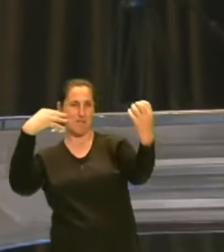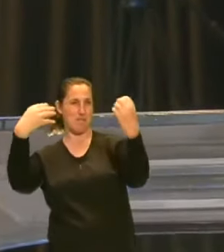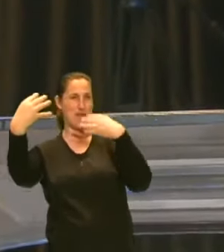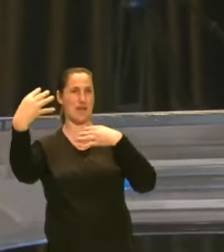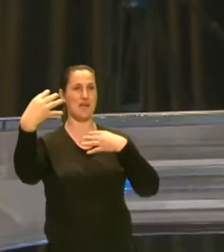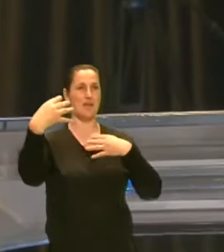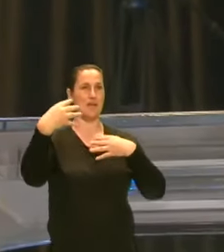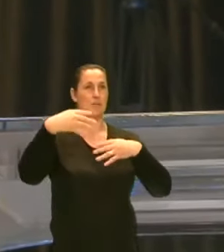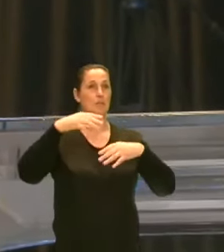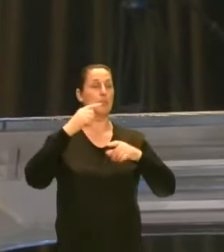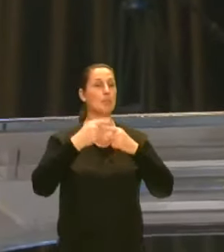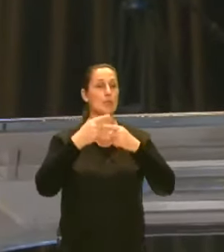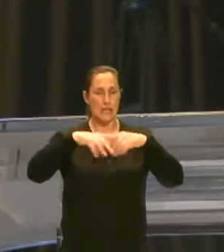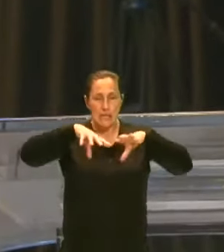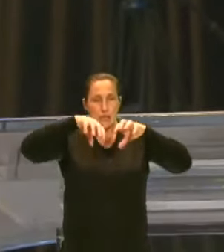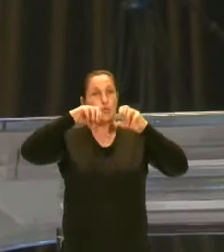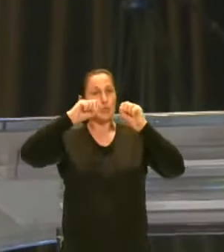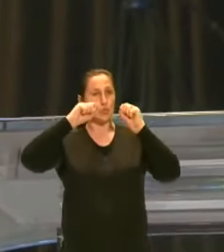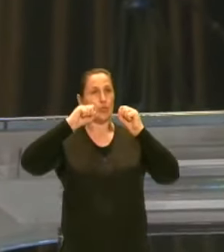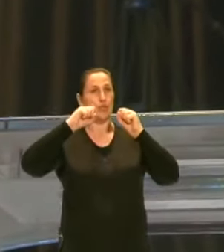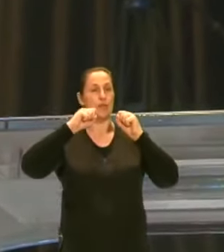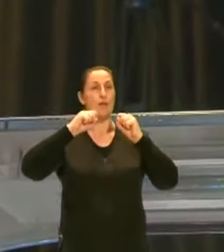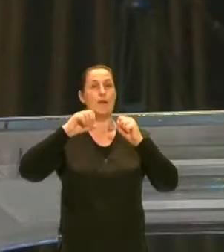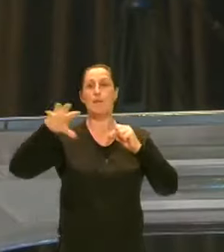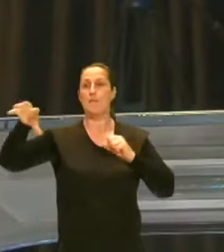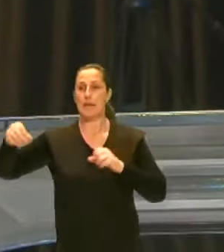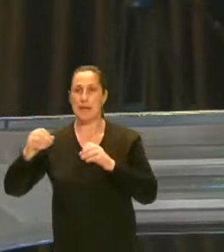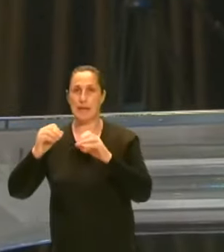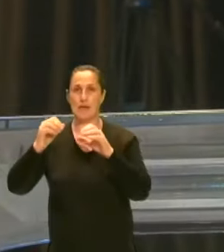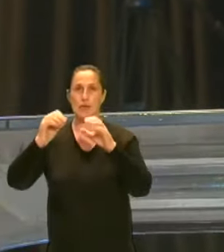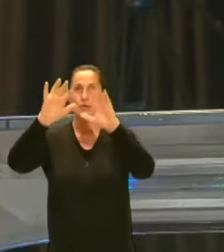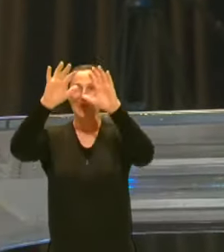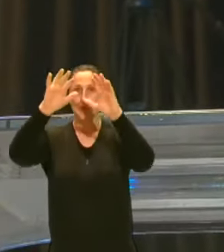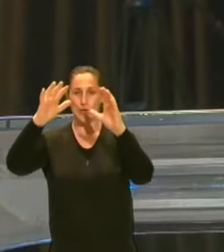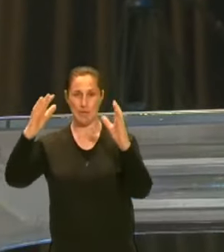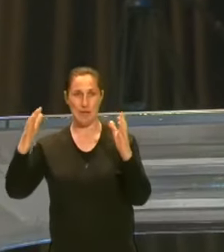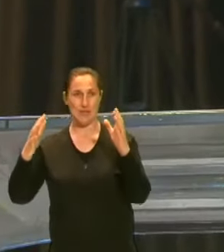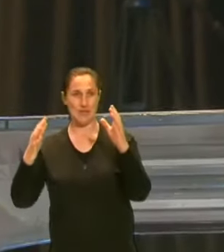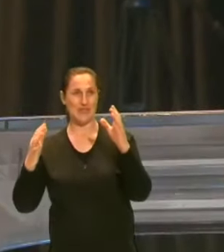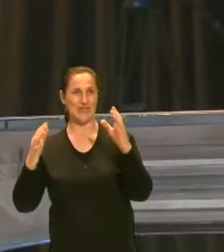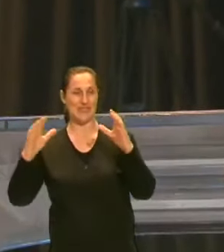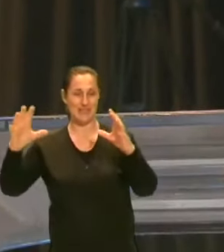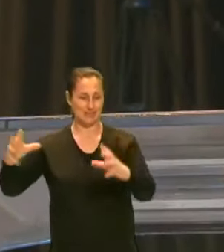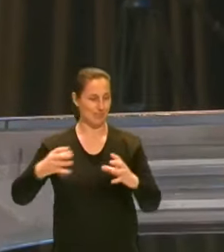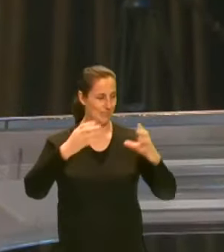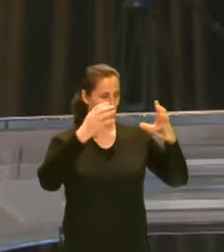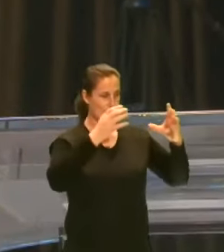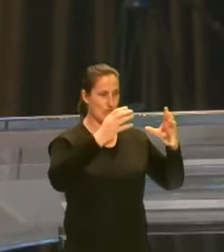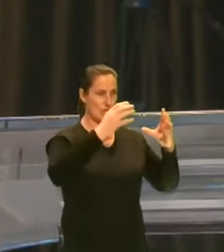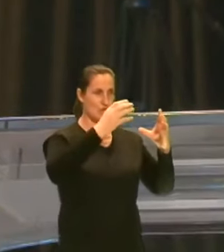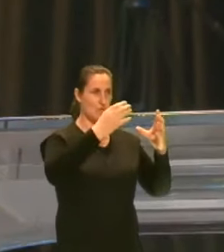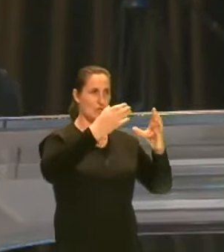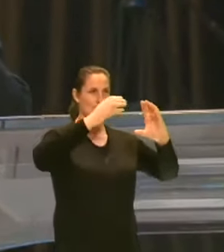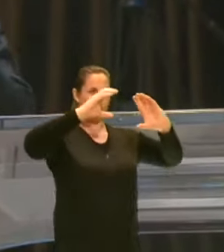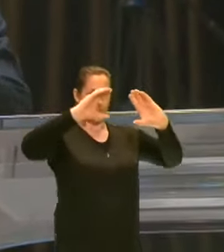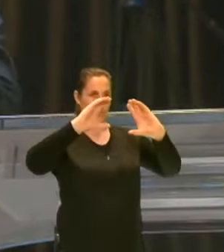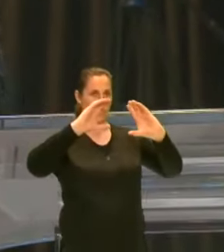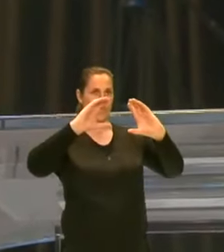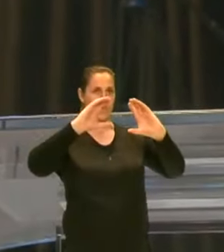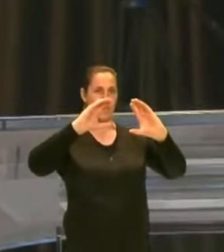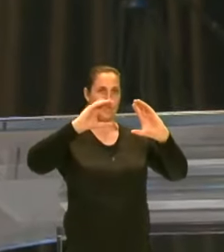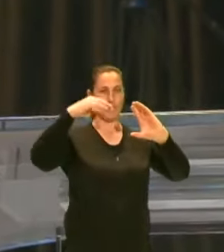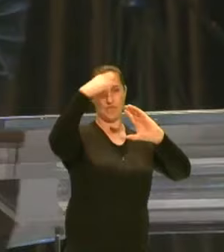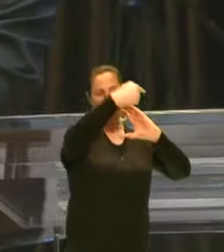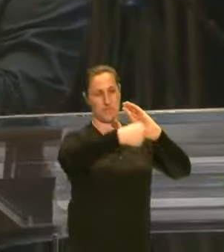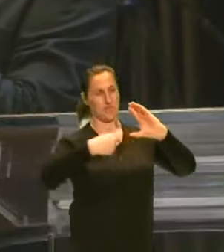estavam escuras. E aí eu peguei um abajur que era da casa alugada, virei ele ao contrário, passei esses papel